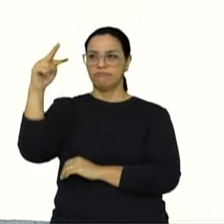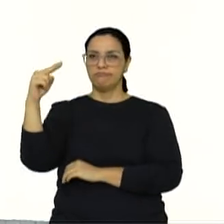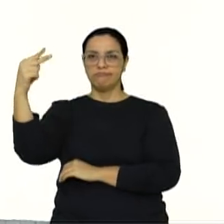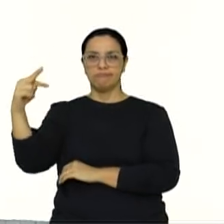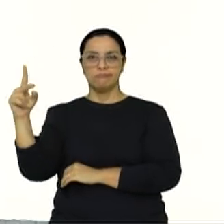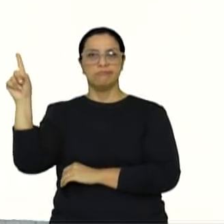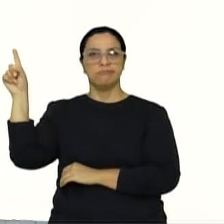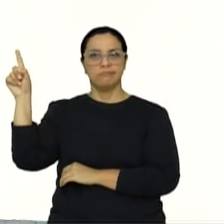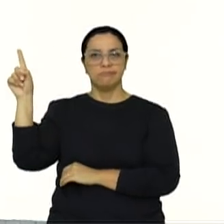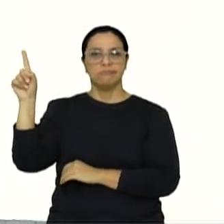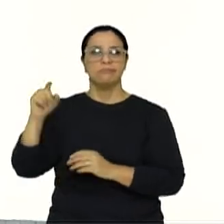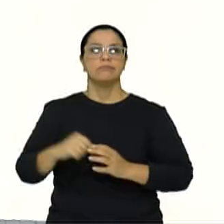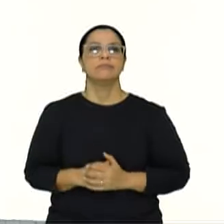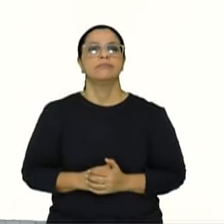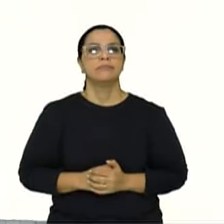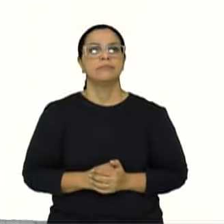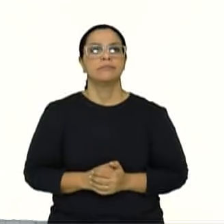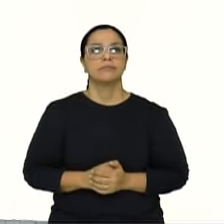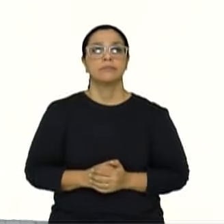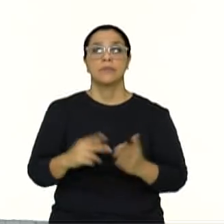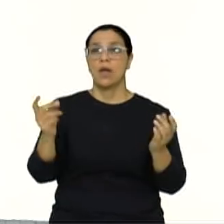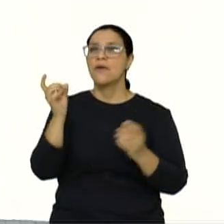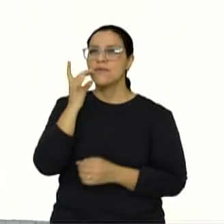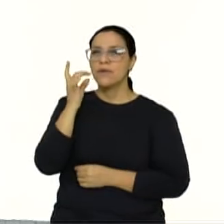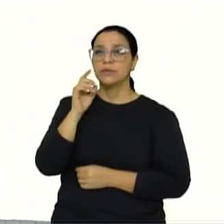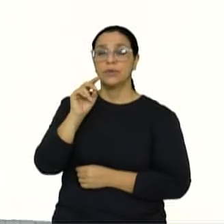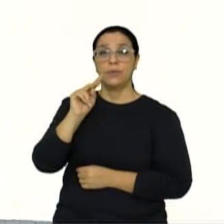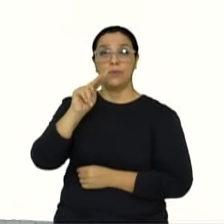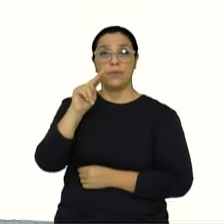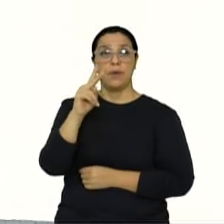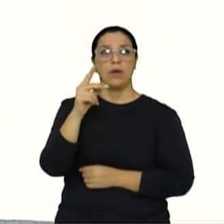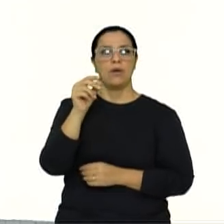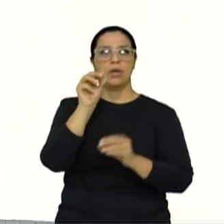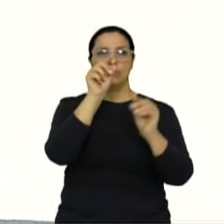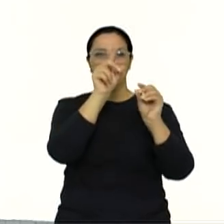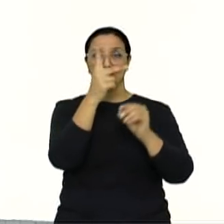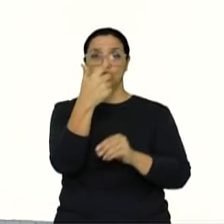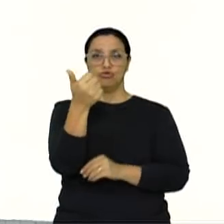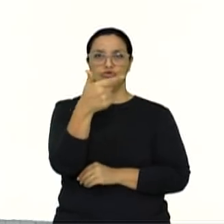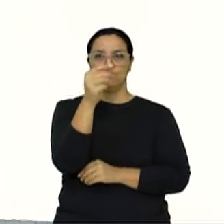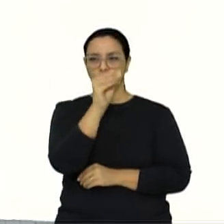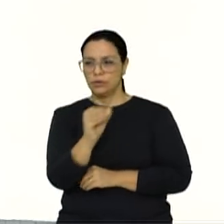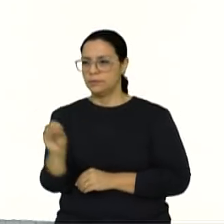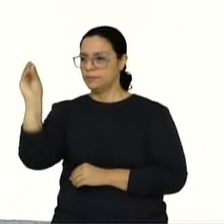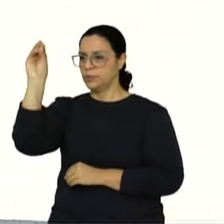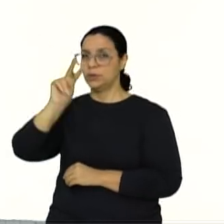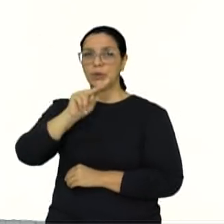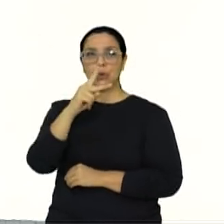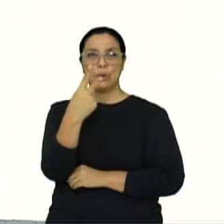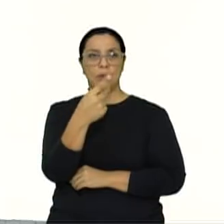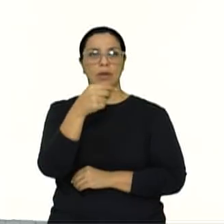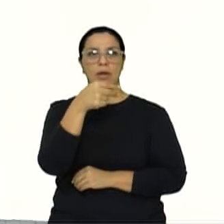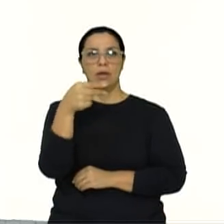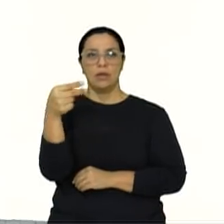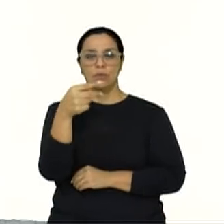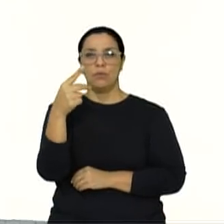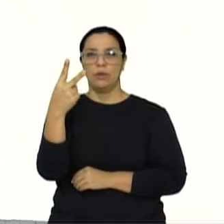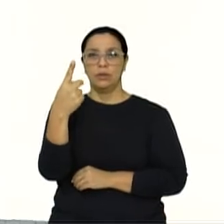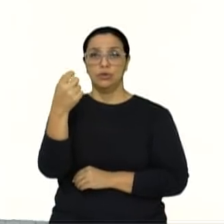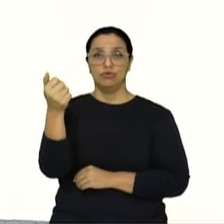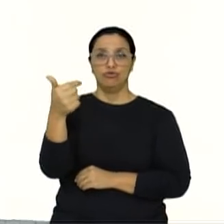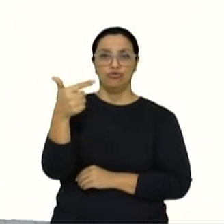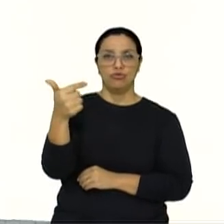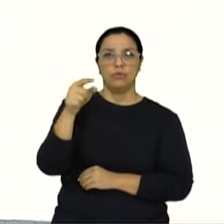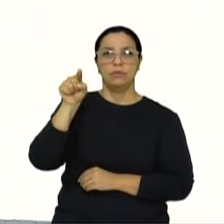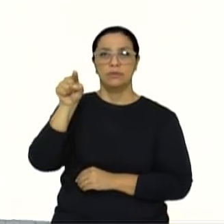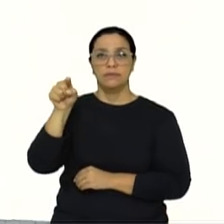do menor. Beleza? Fácil, né? Então, montando aqui 12, H para 12, como 30 está para 4,